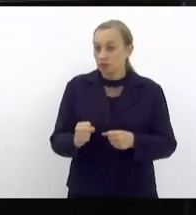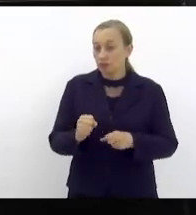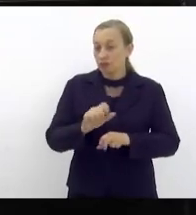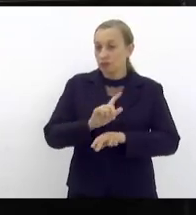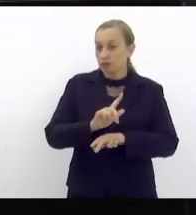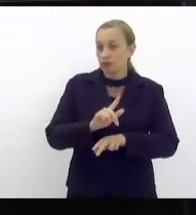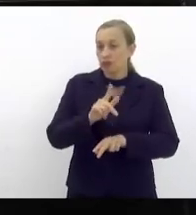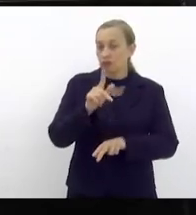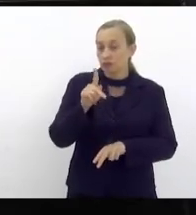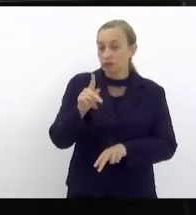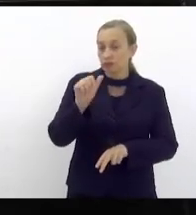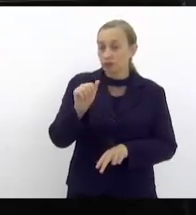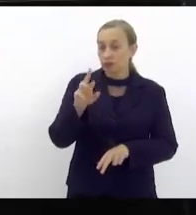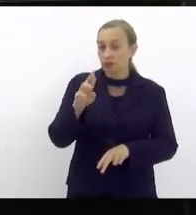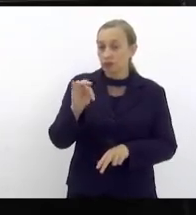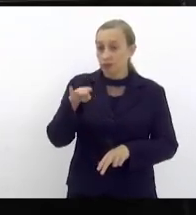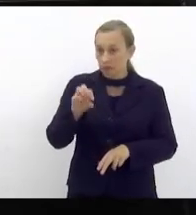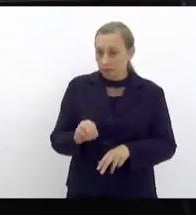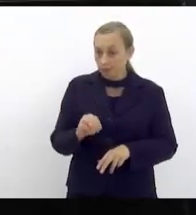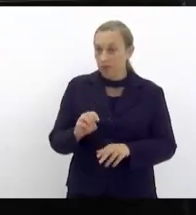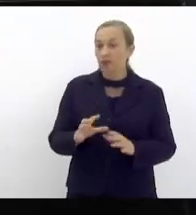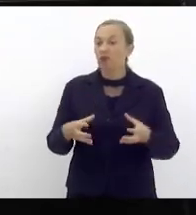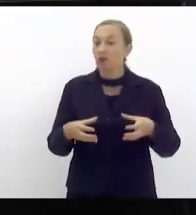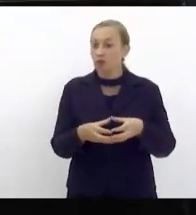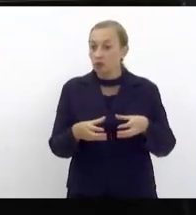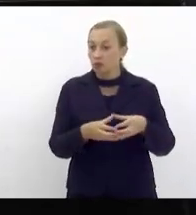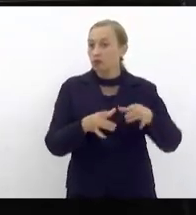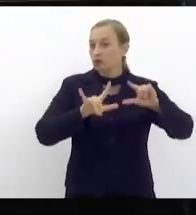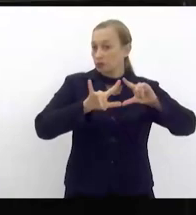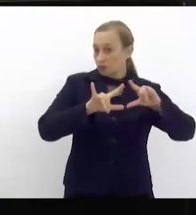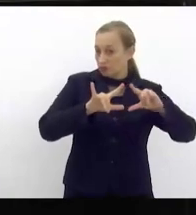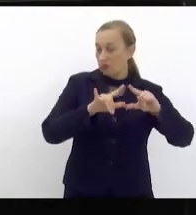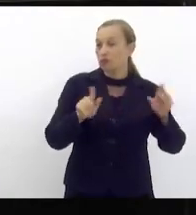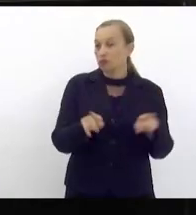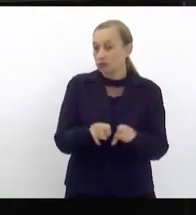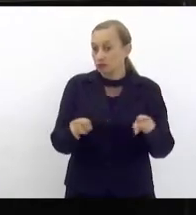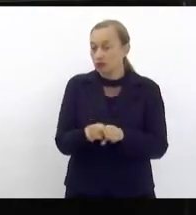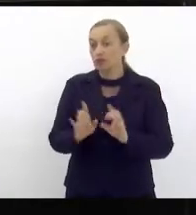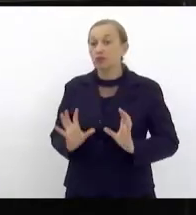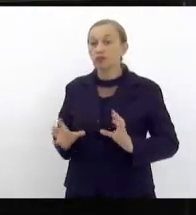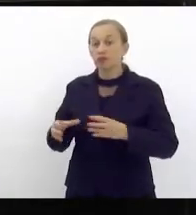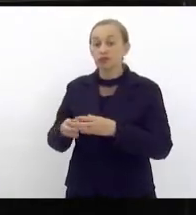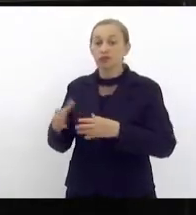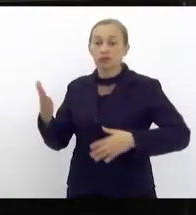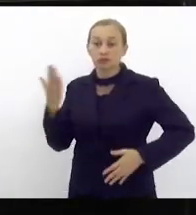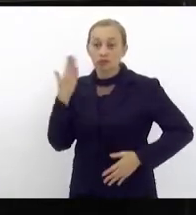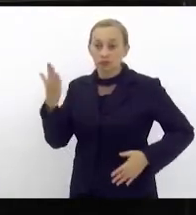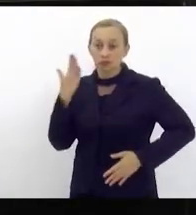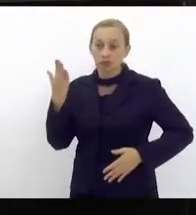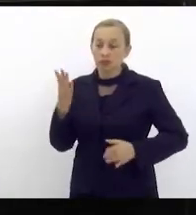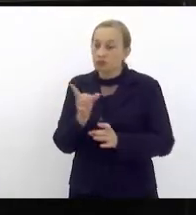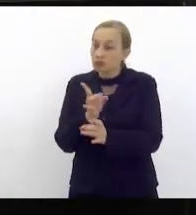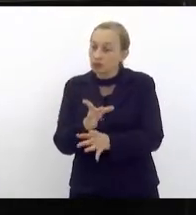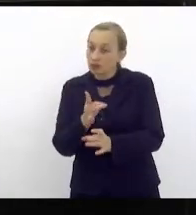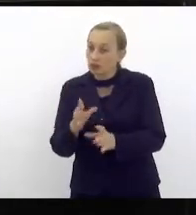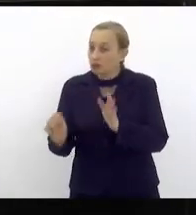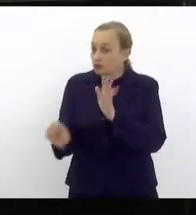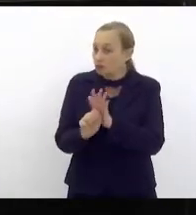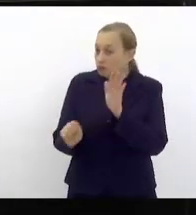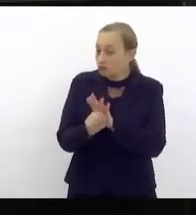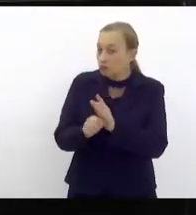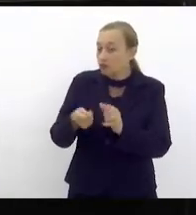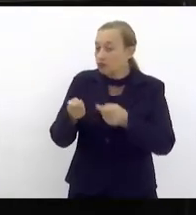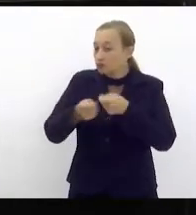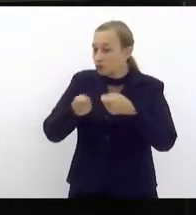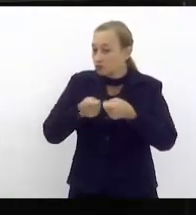grupos milicianos e os grupos as facções que vivem da venda de entorpecente que acabam dominando